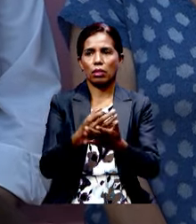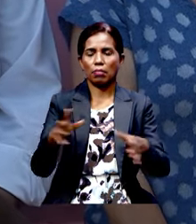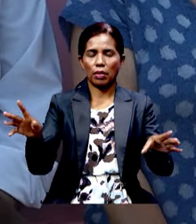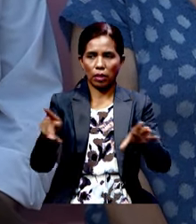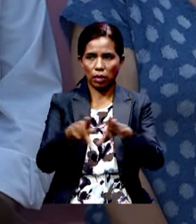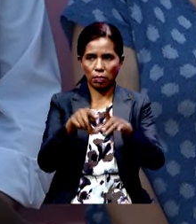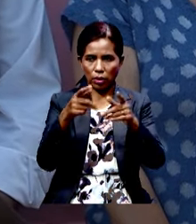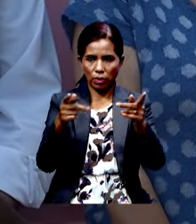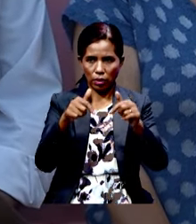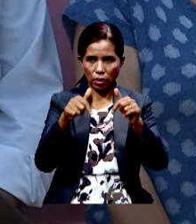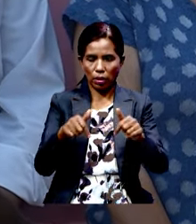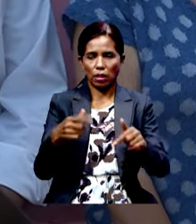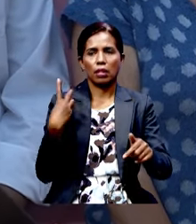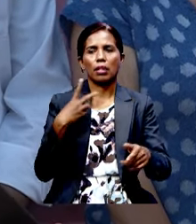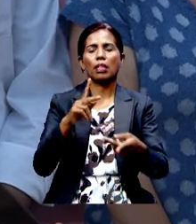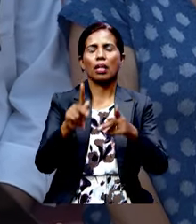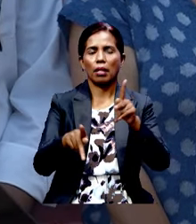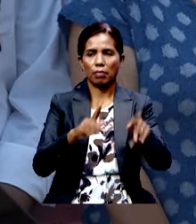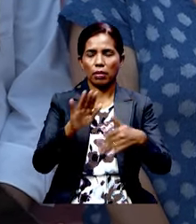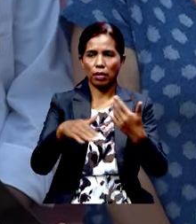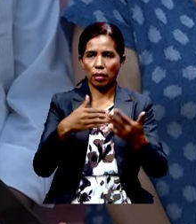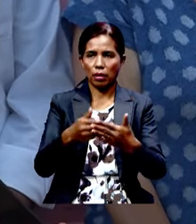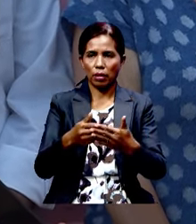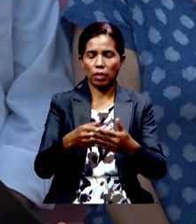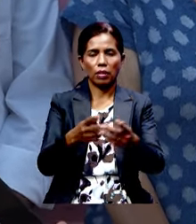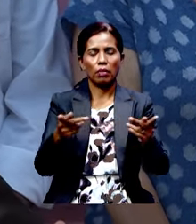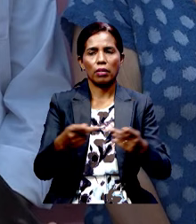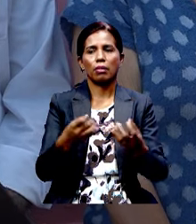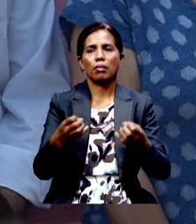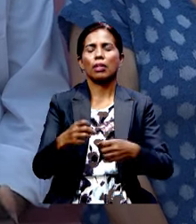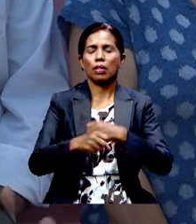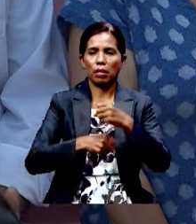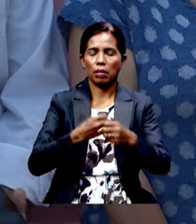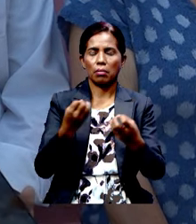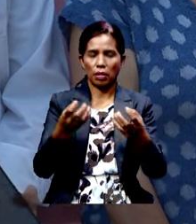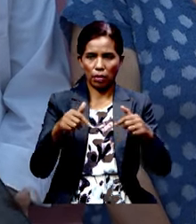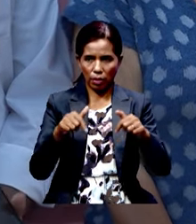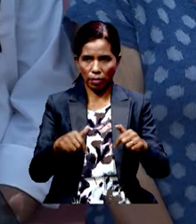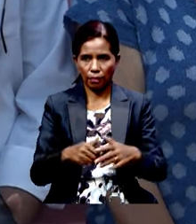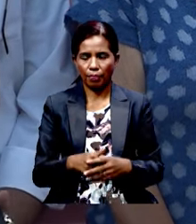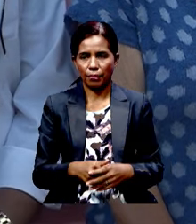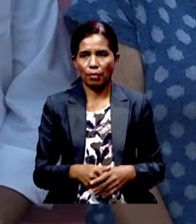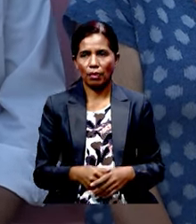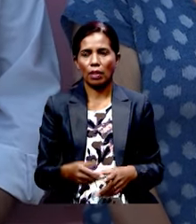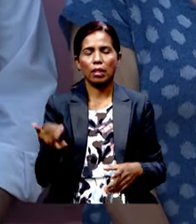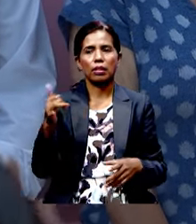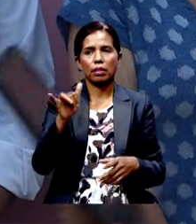hene ita ne maluk sira alain de indonesia ne ia fatin barak sofre barak lid ne mos iha i dene sira